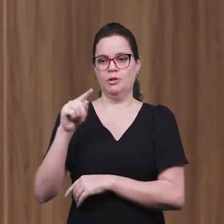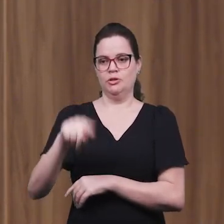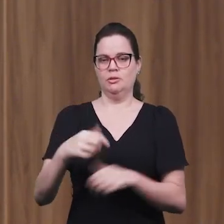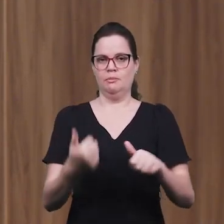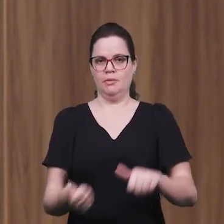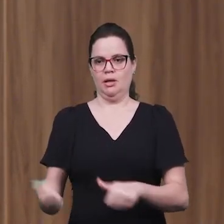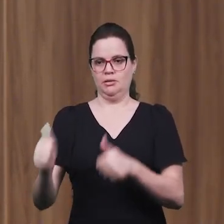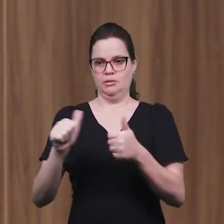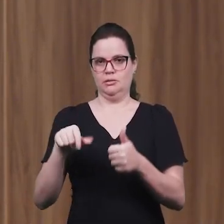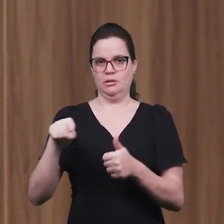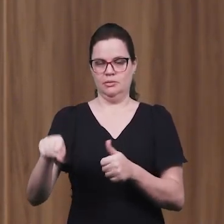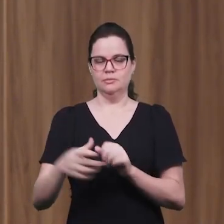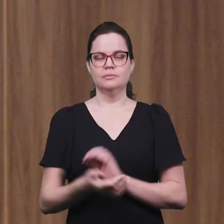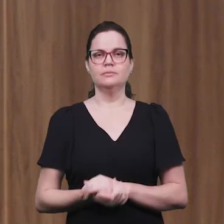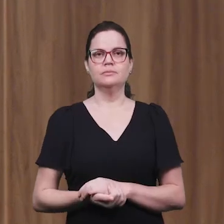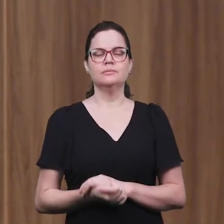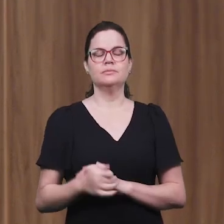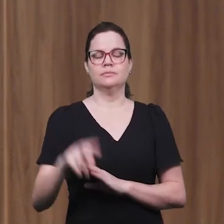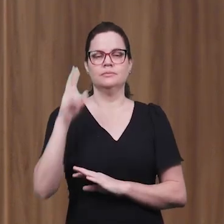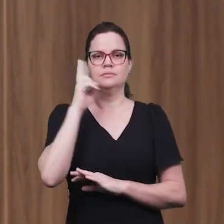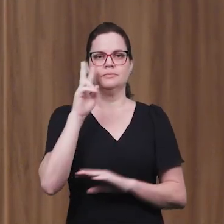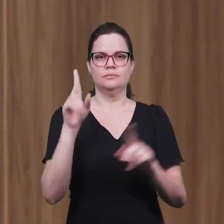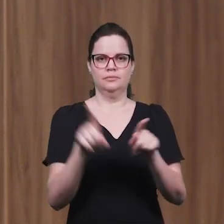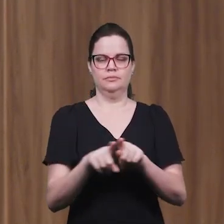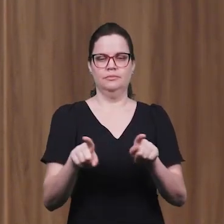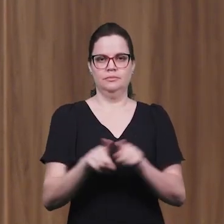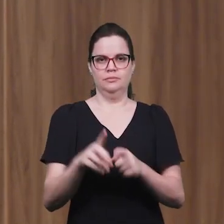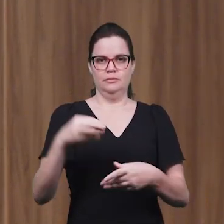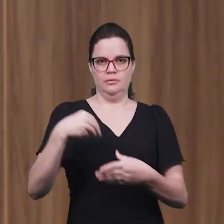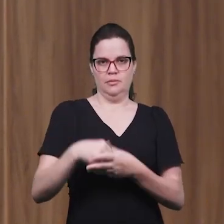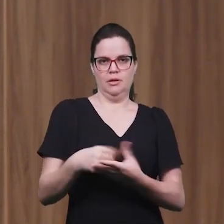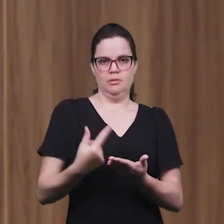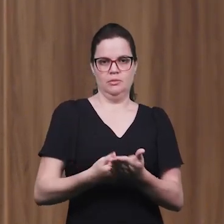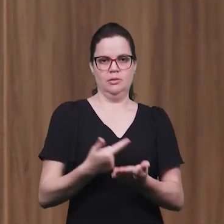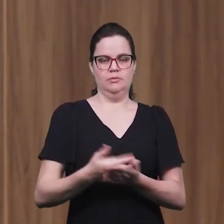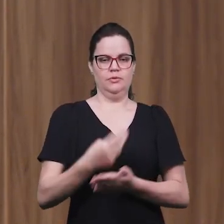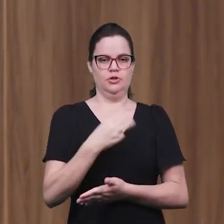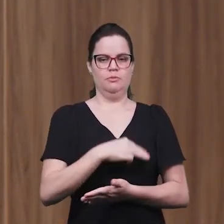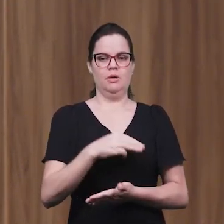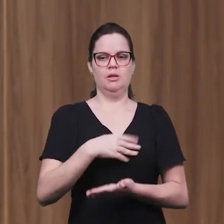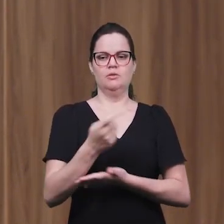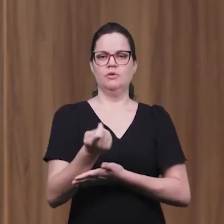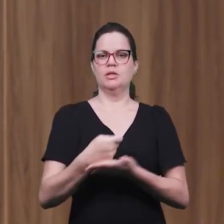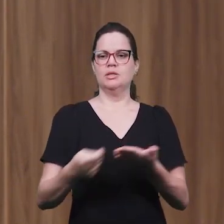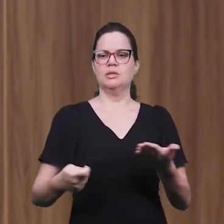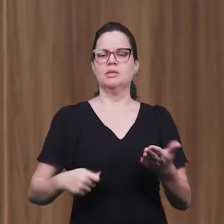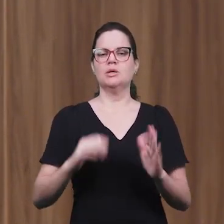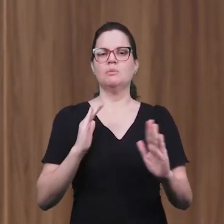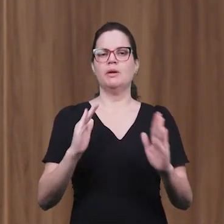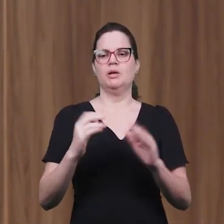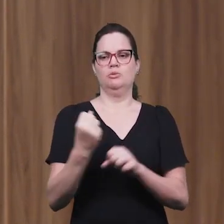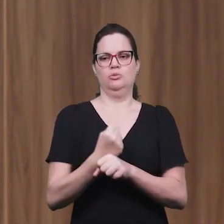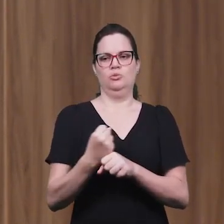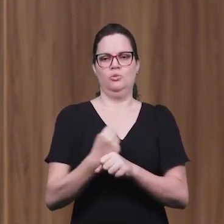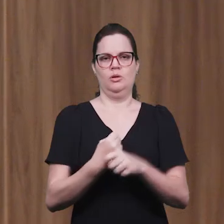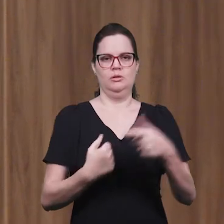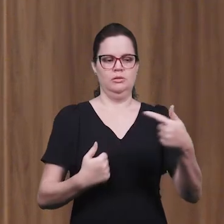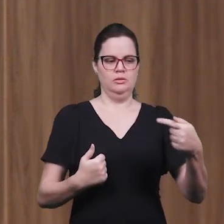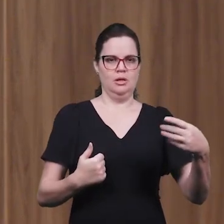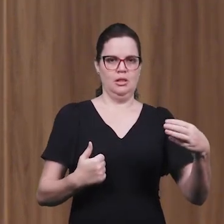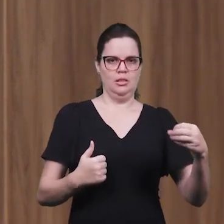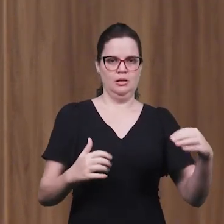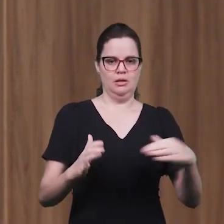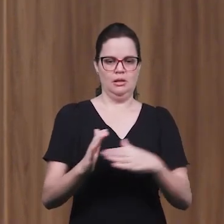ele. Lembrando aos irmãos, o Evangelho de Mateus foi escrito aproximadamente entre o ano